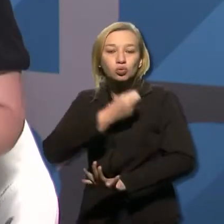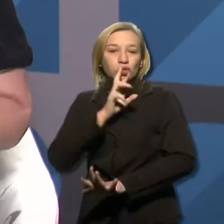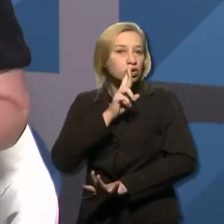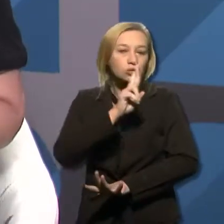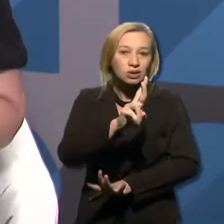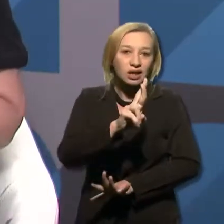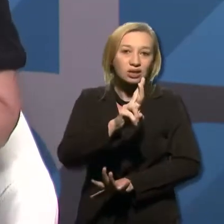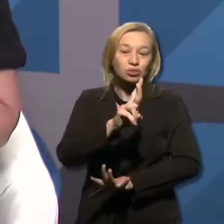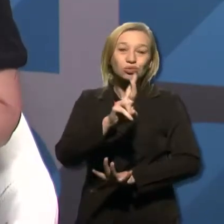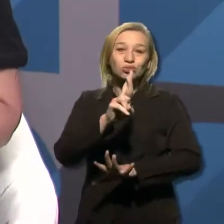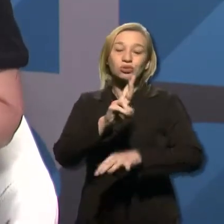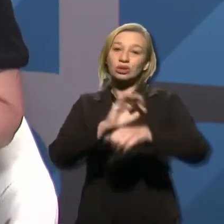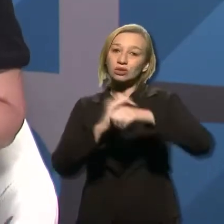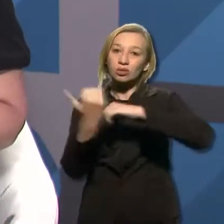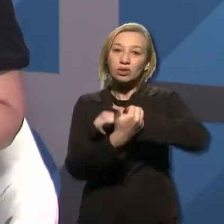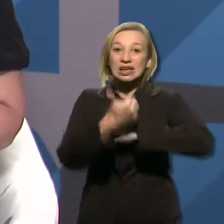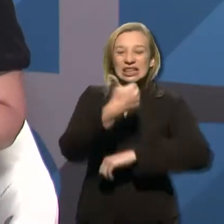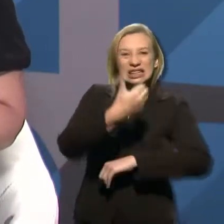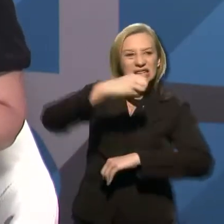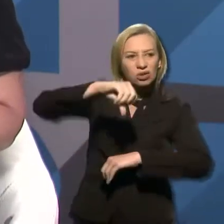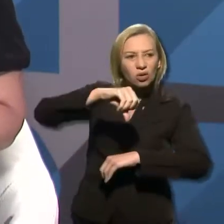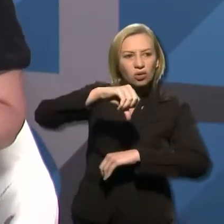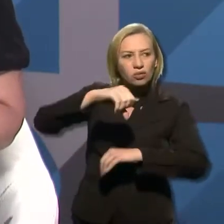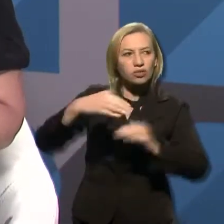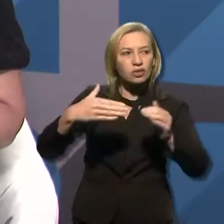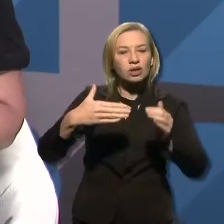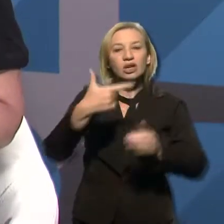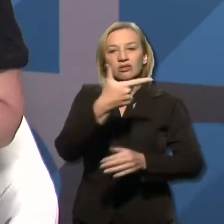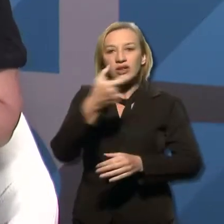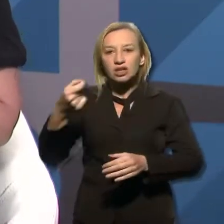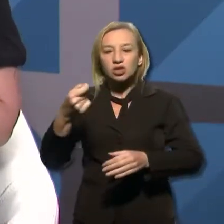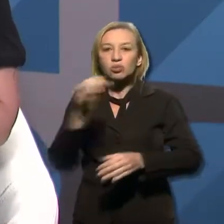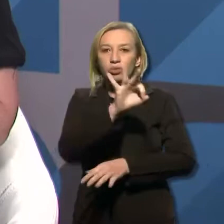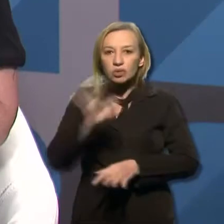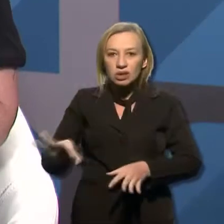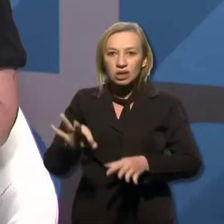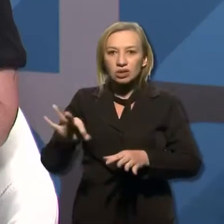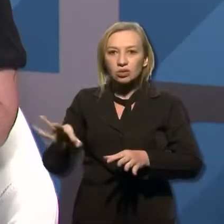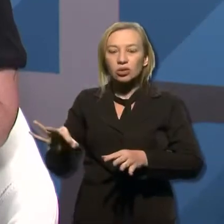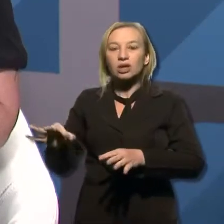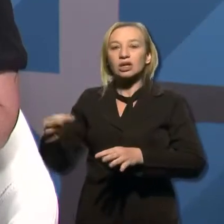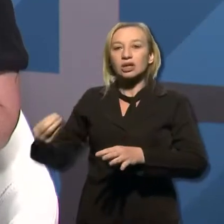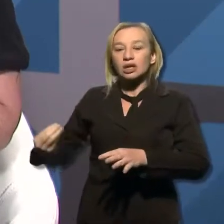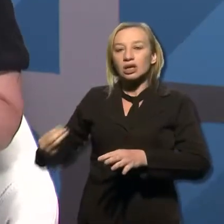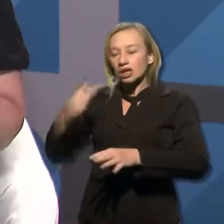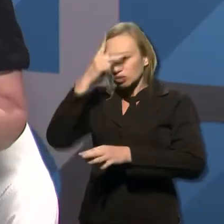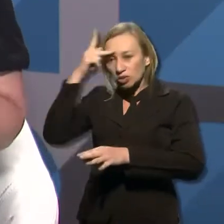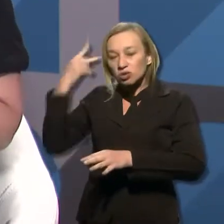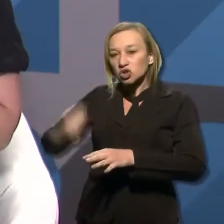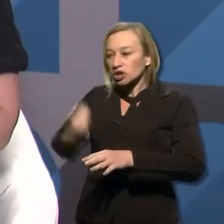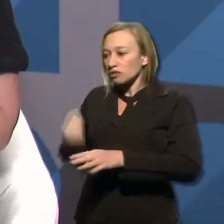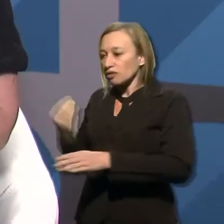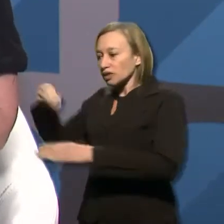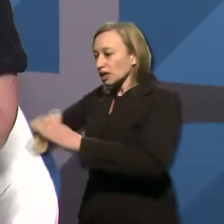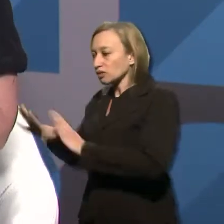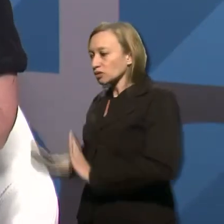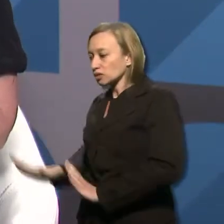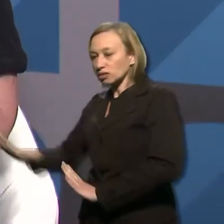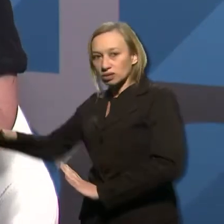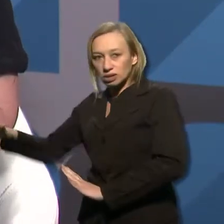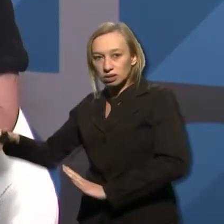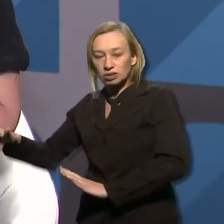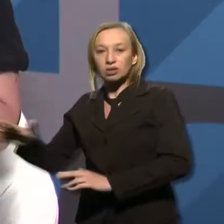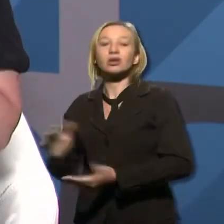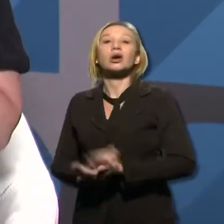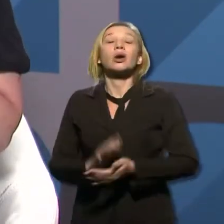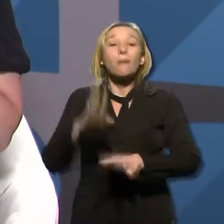de resultados positivos entre 19% e 28% da população local nas 4 comunidades